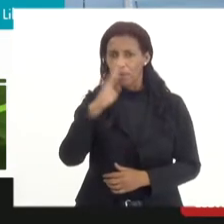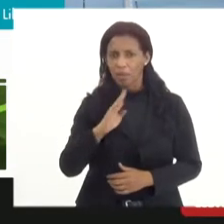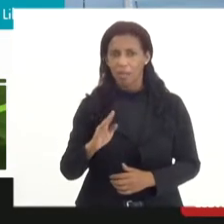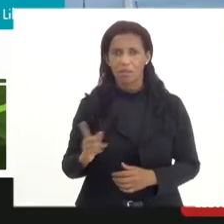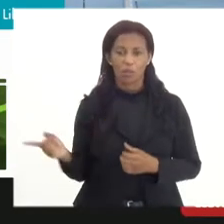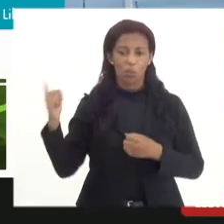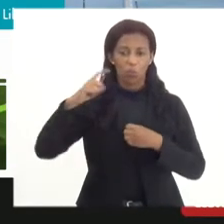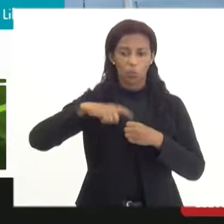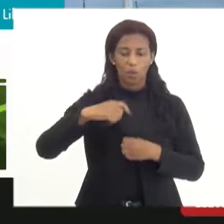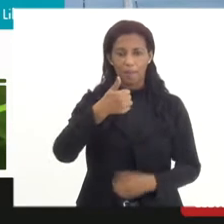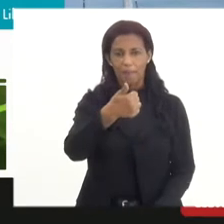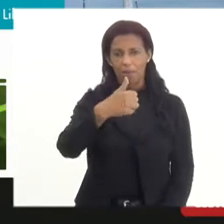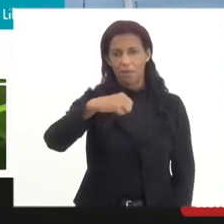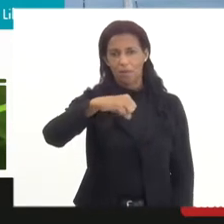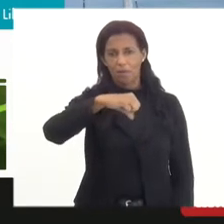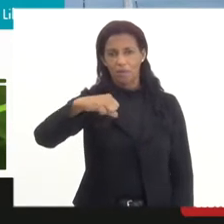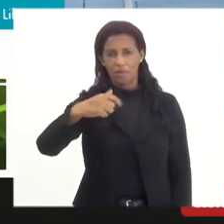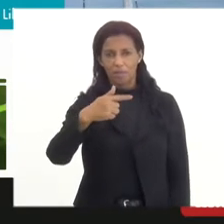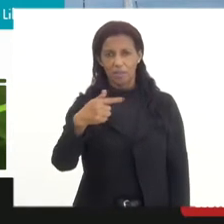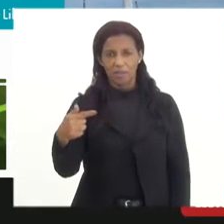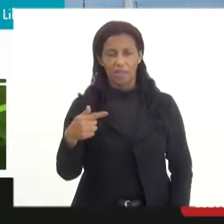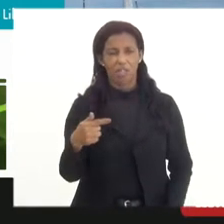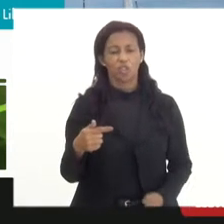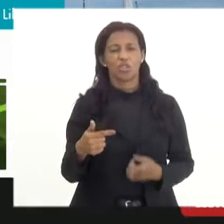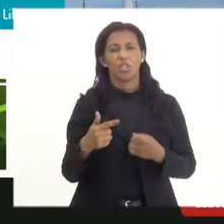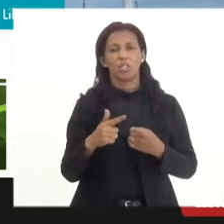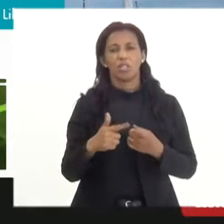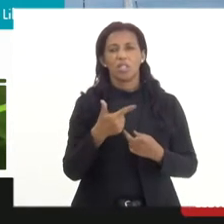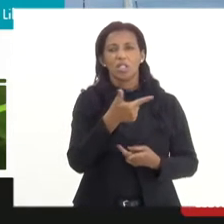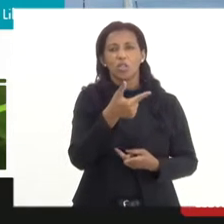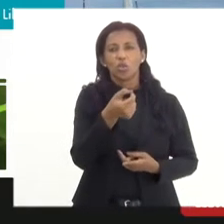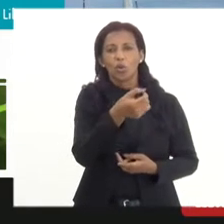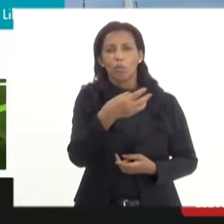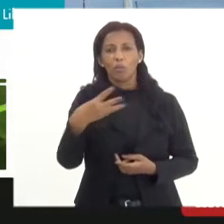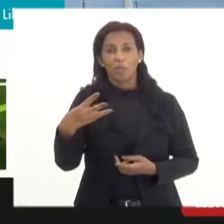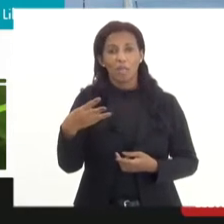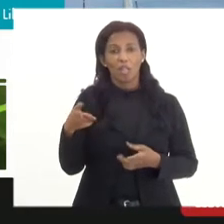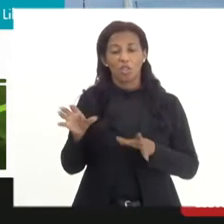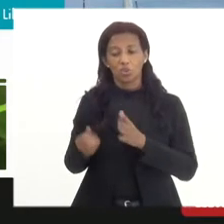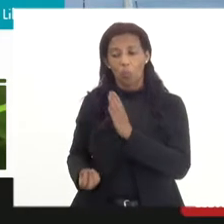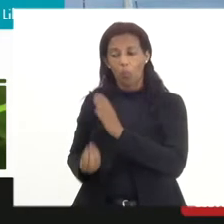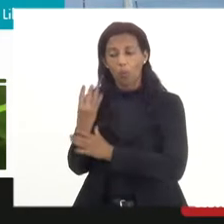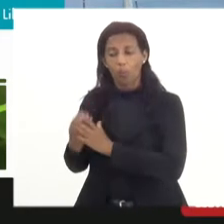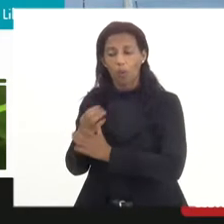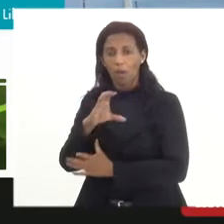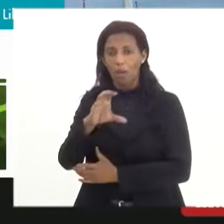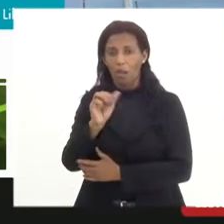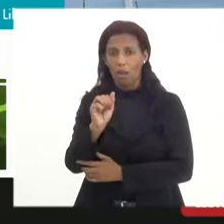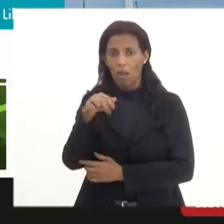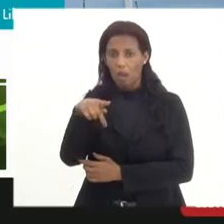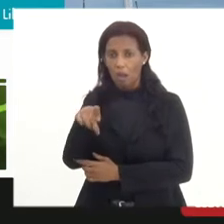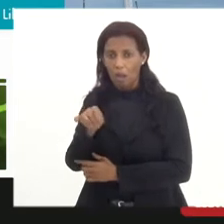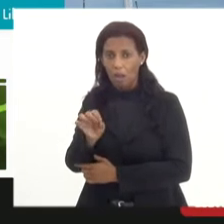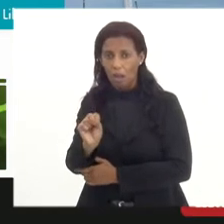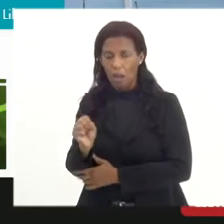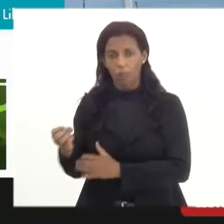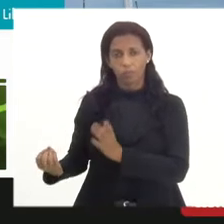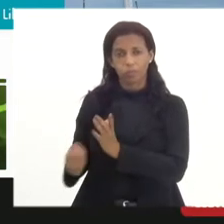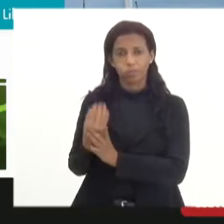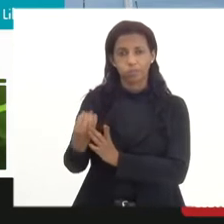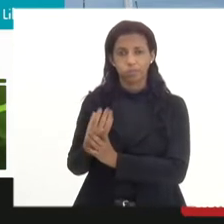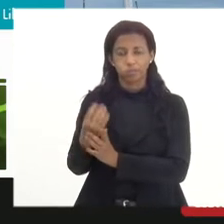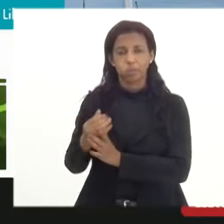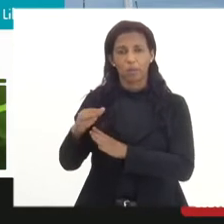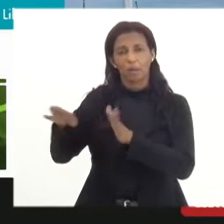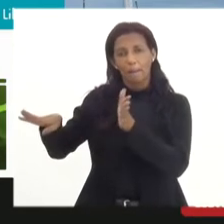em 1997. Em 2003, começou a produção na Bacia de Campos com o projeto Jupirá e Salema, operando a